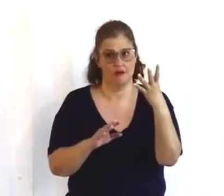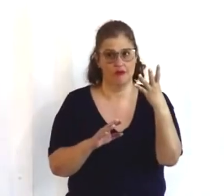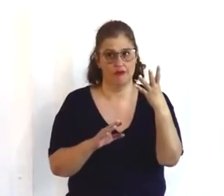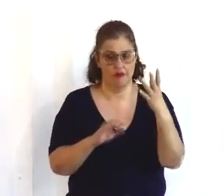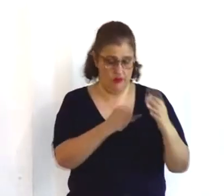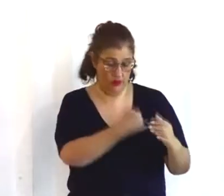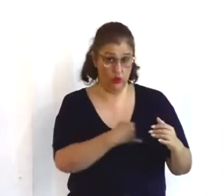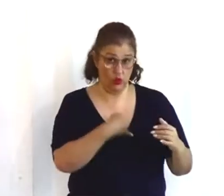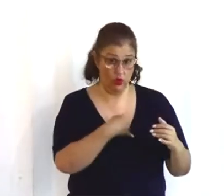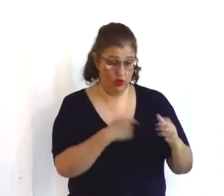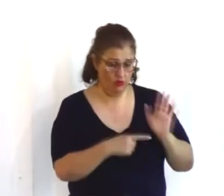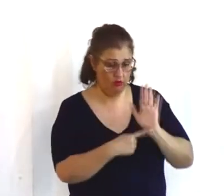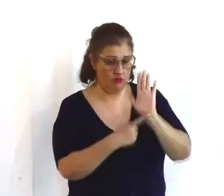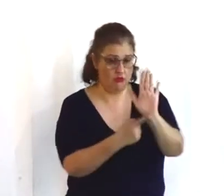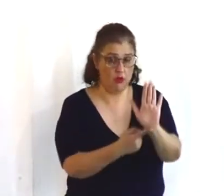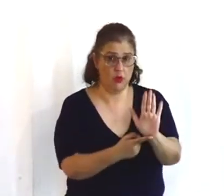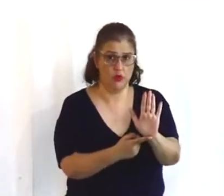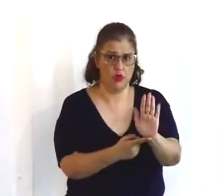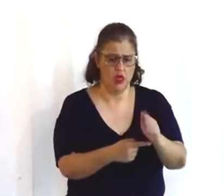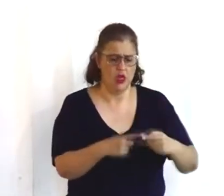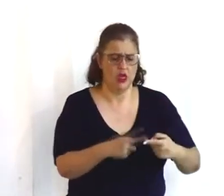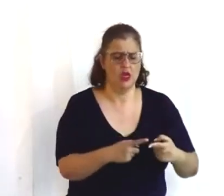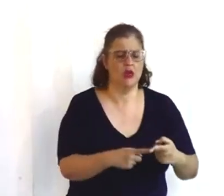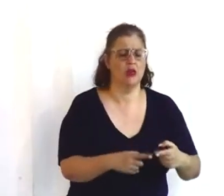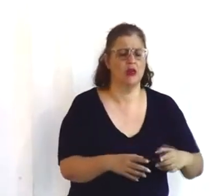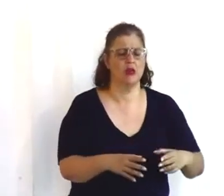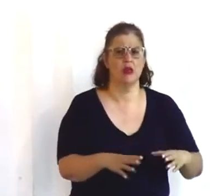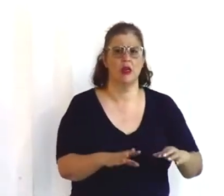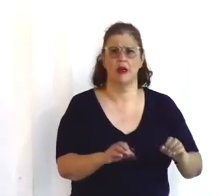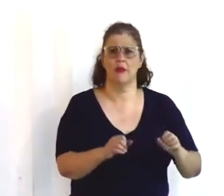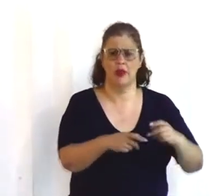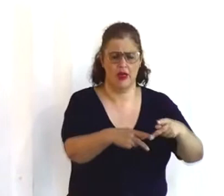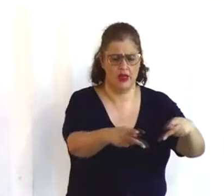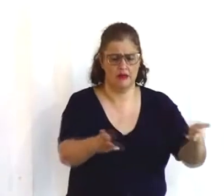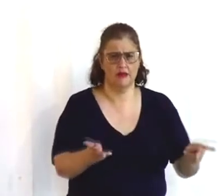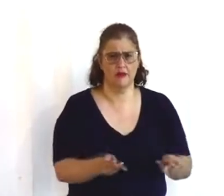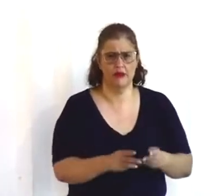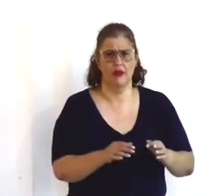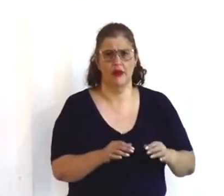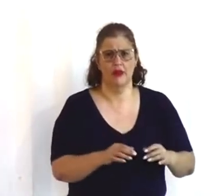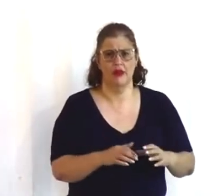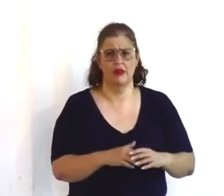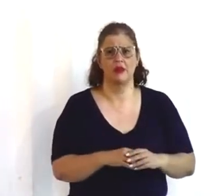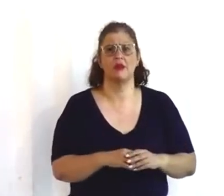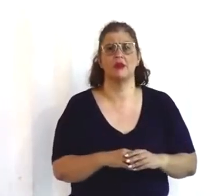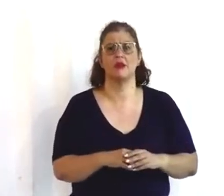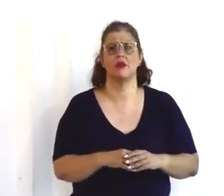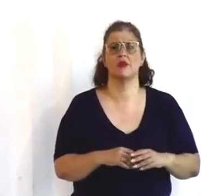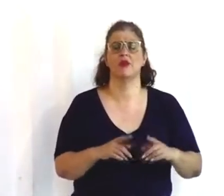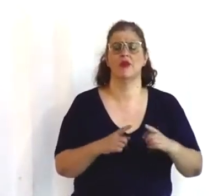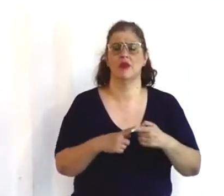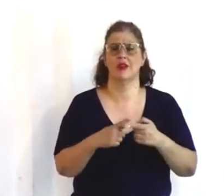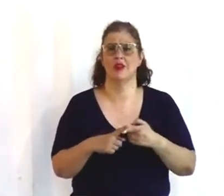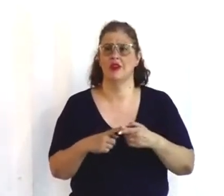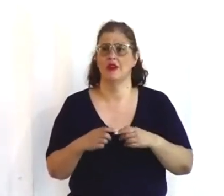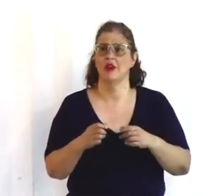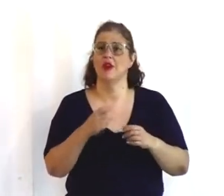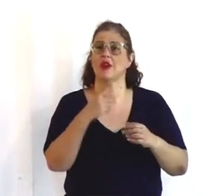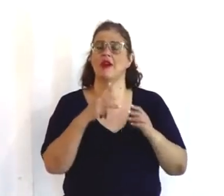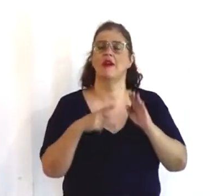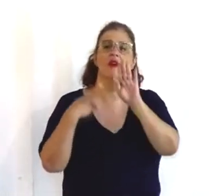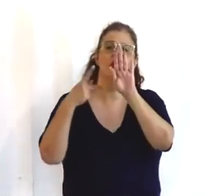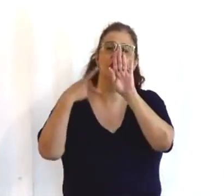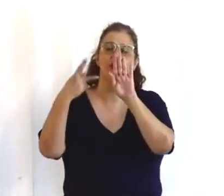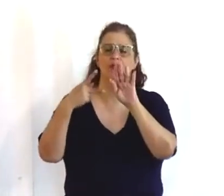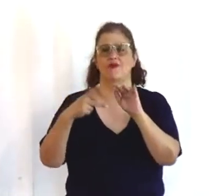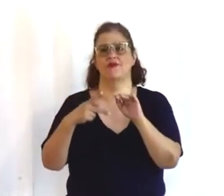haveriam de acontecer, e nós então temos diante de nós a revelação do nosso Senhor Jesus Cristo, Aqui é onde ele